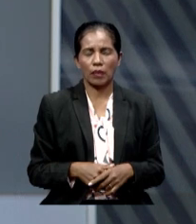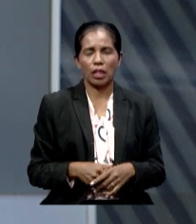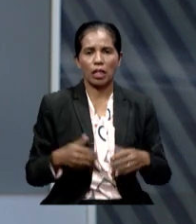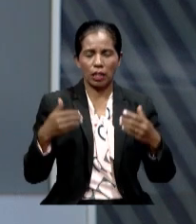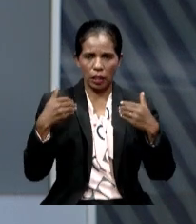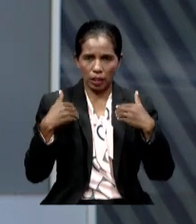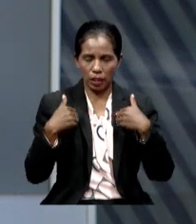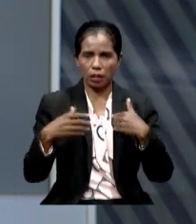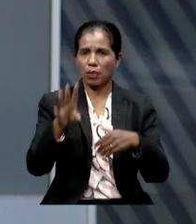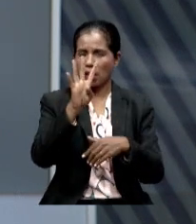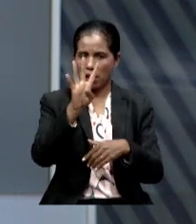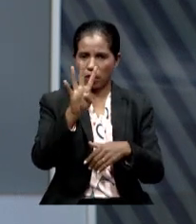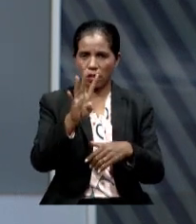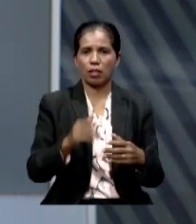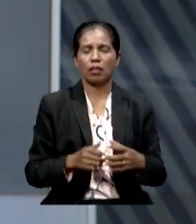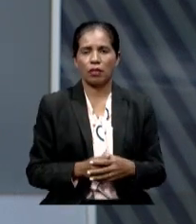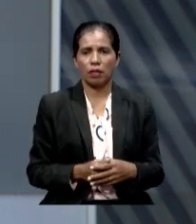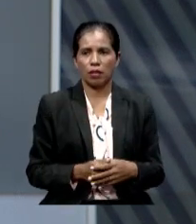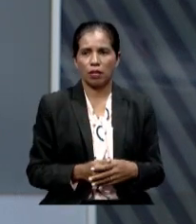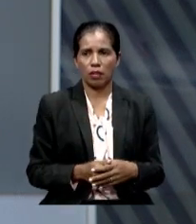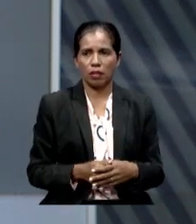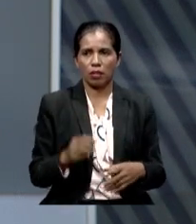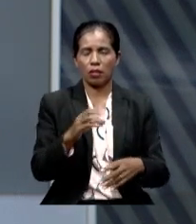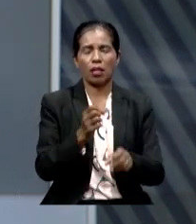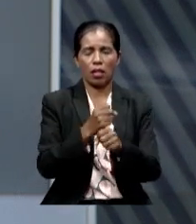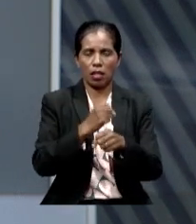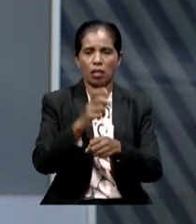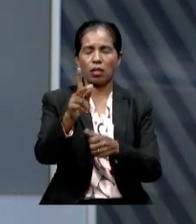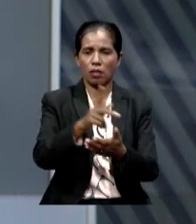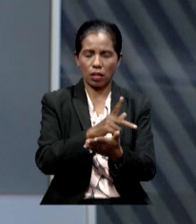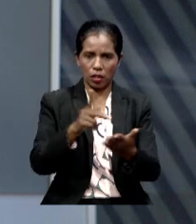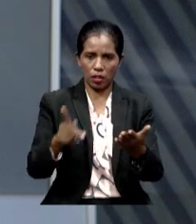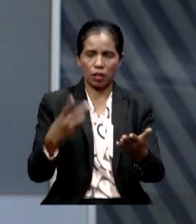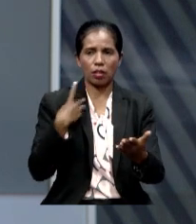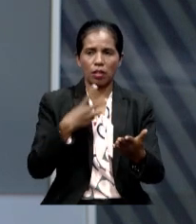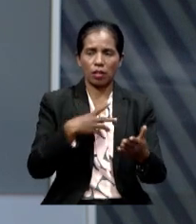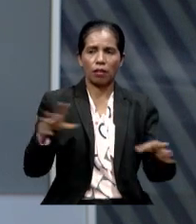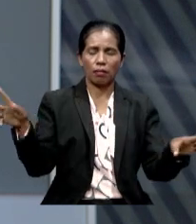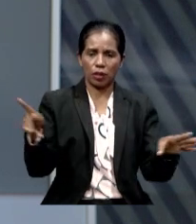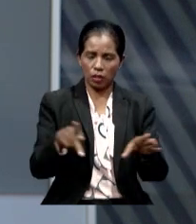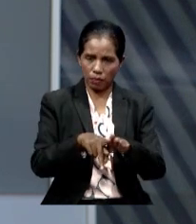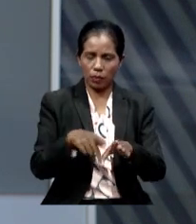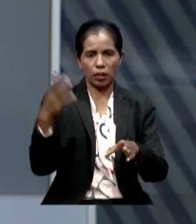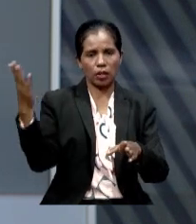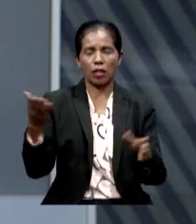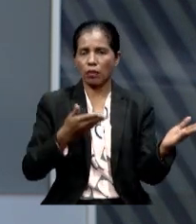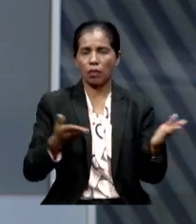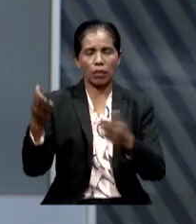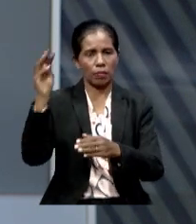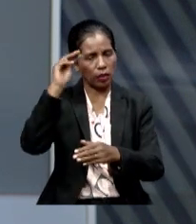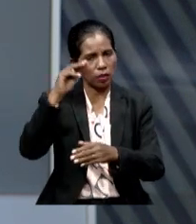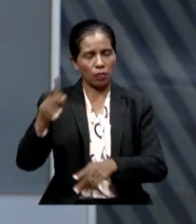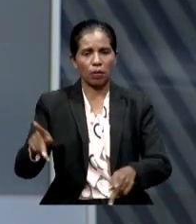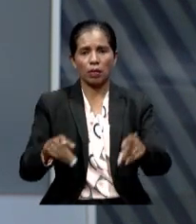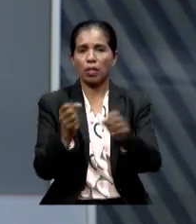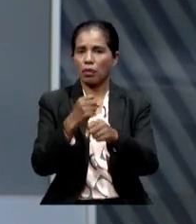assunto, e é rádio, e é questão de crime, né? Então, e tu tem que participar da Ministério Público para a